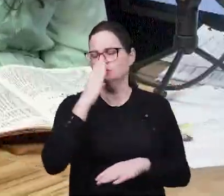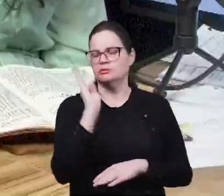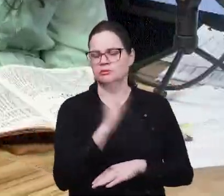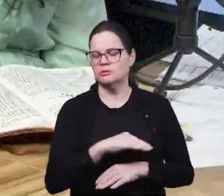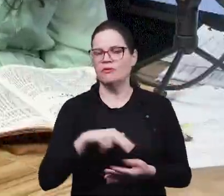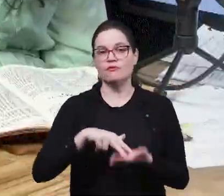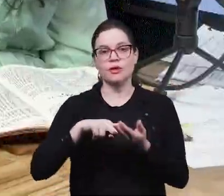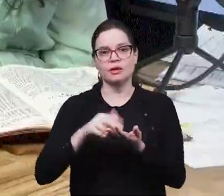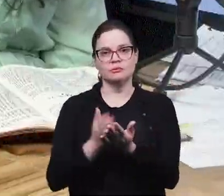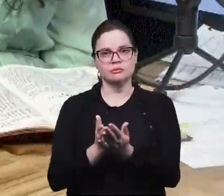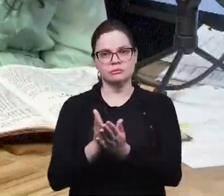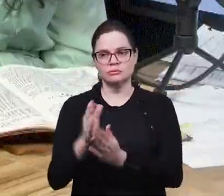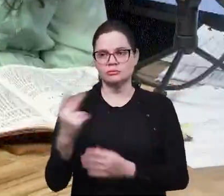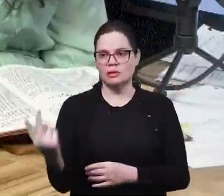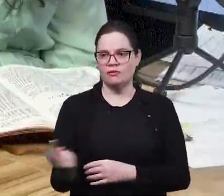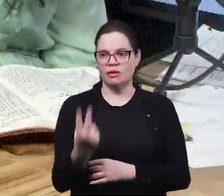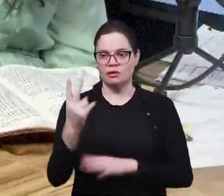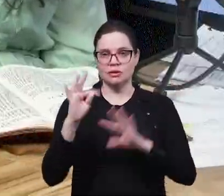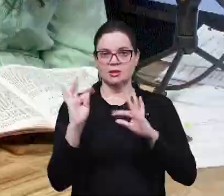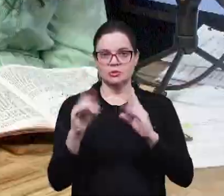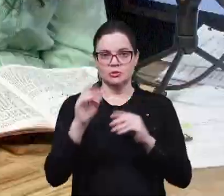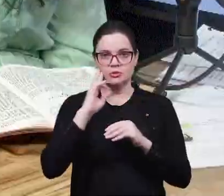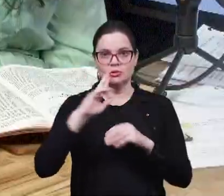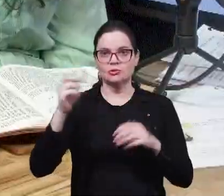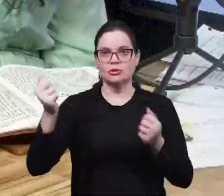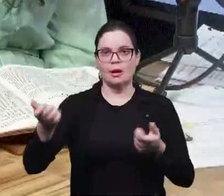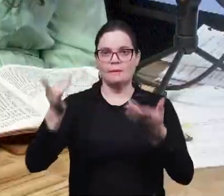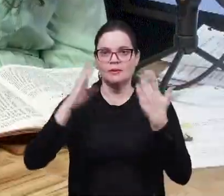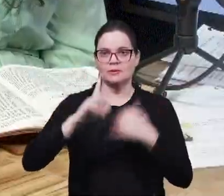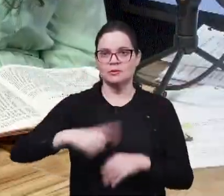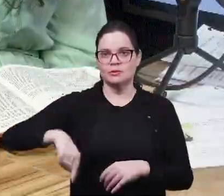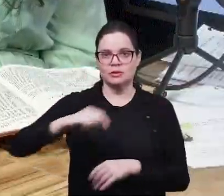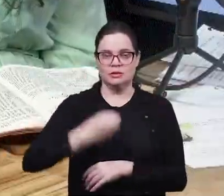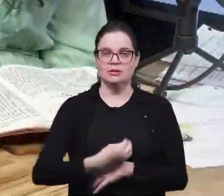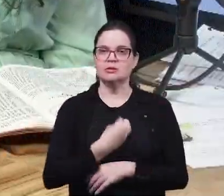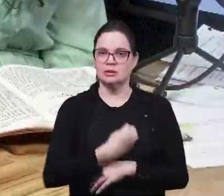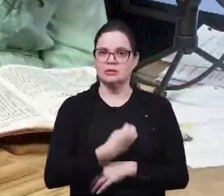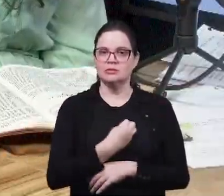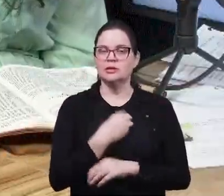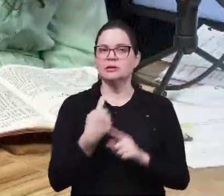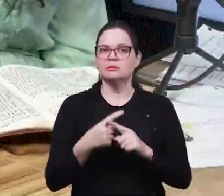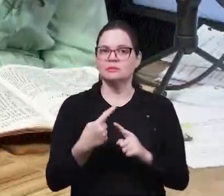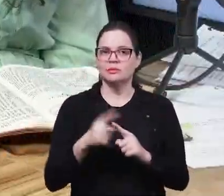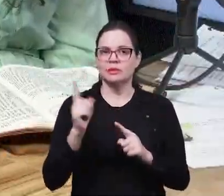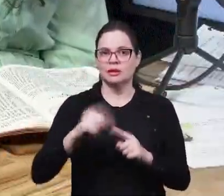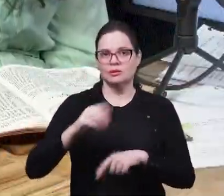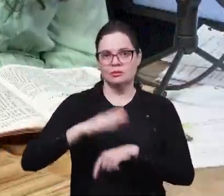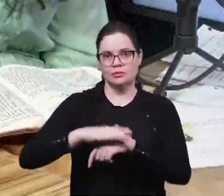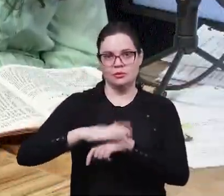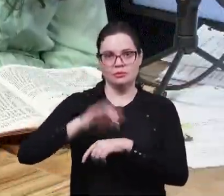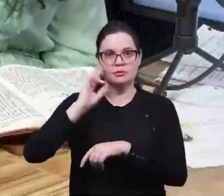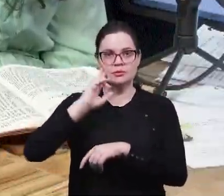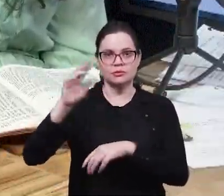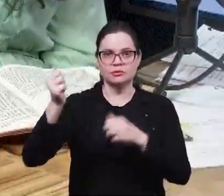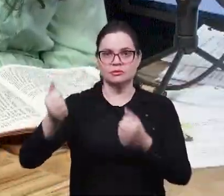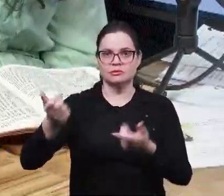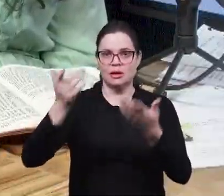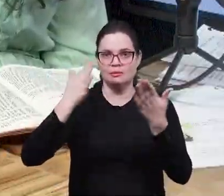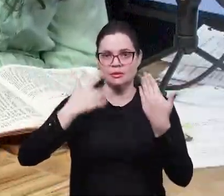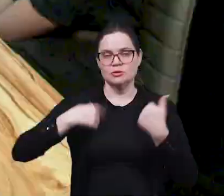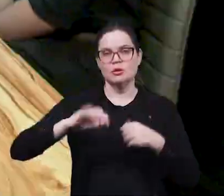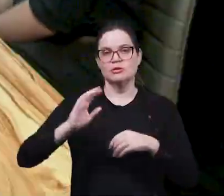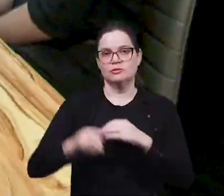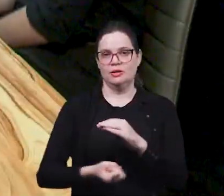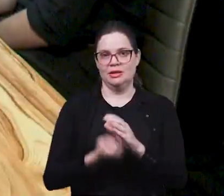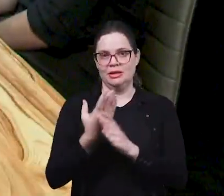firme, é valorizar aquilo que o Senhor deixou para nós, de herança, que são os valores que ele foi constituído